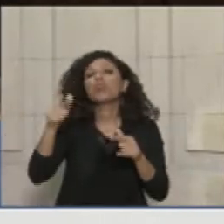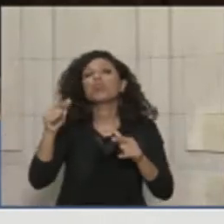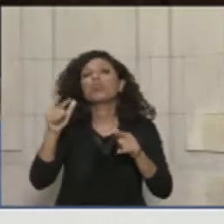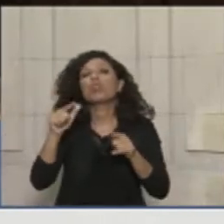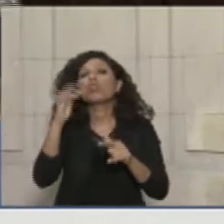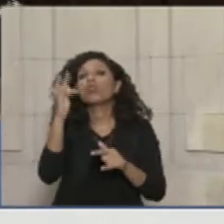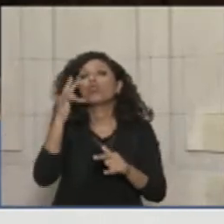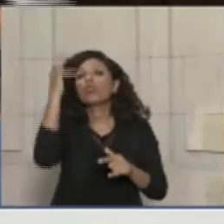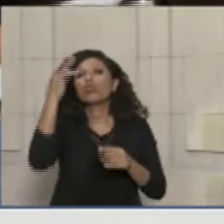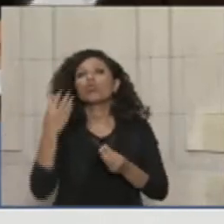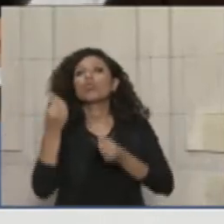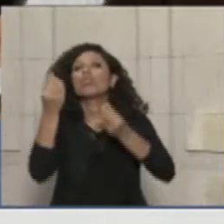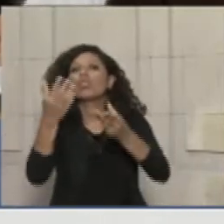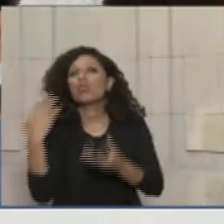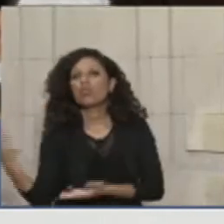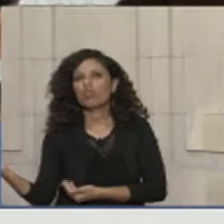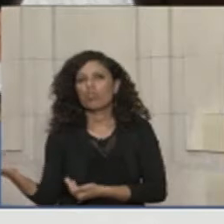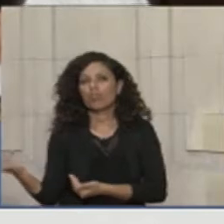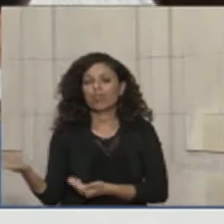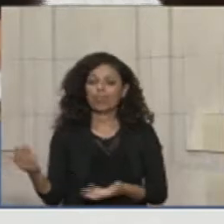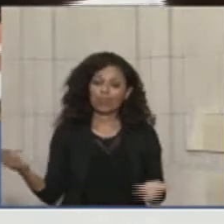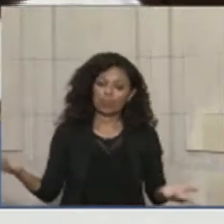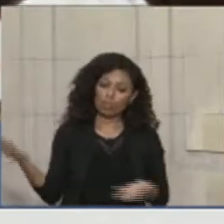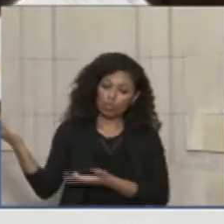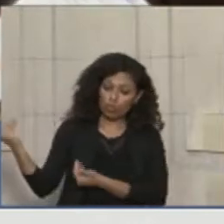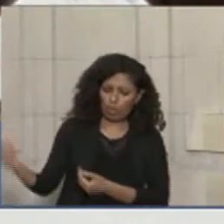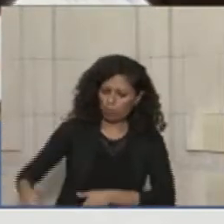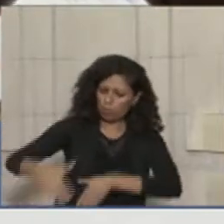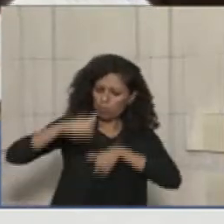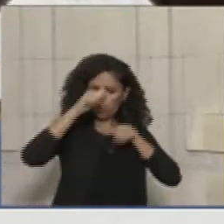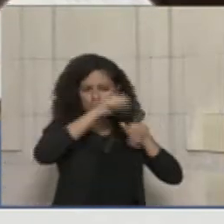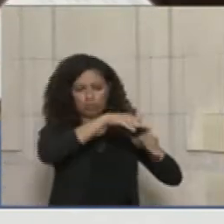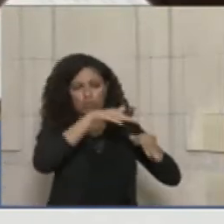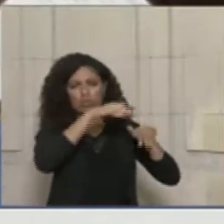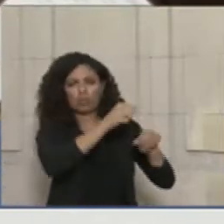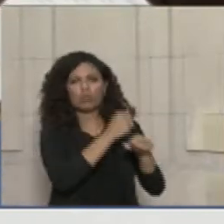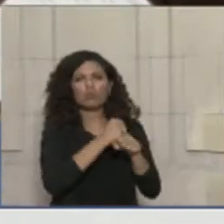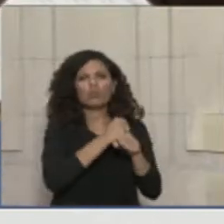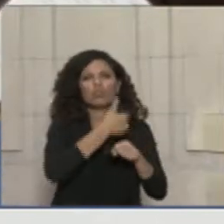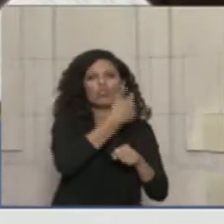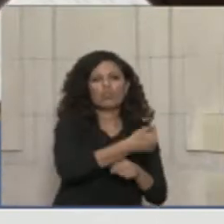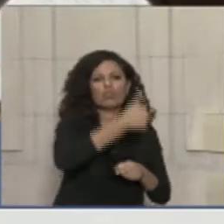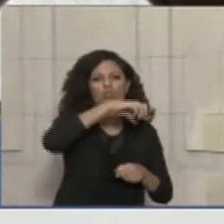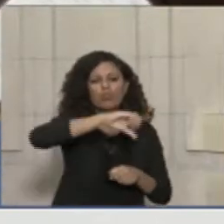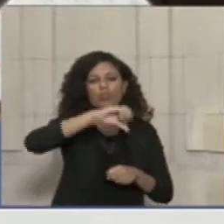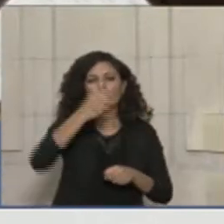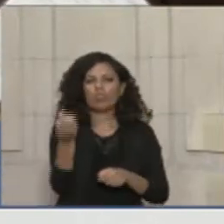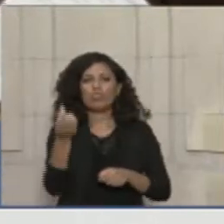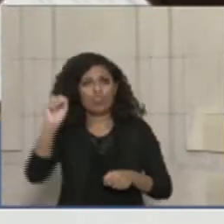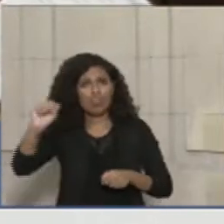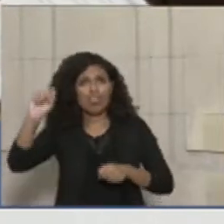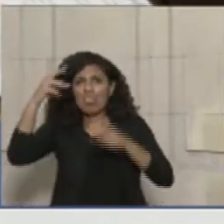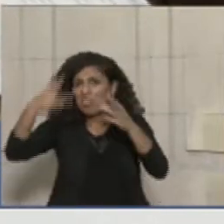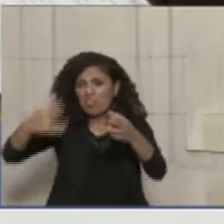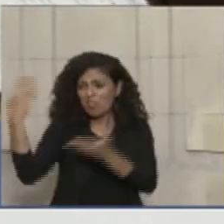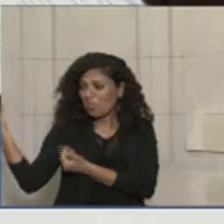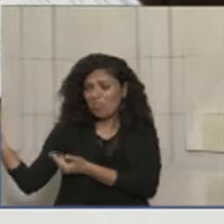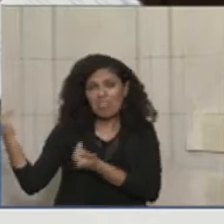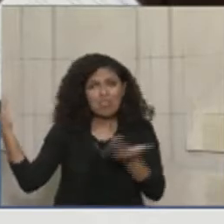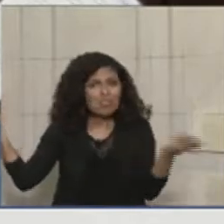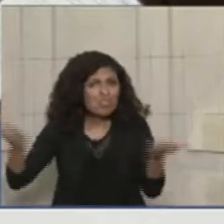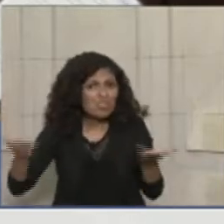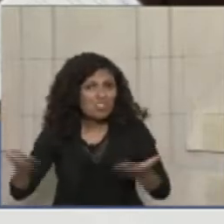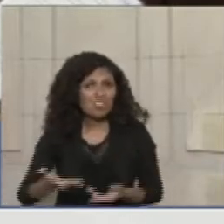juventude? Então, aqueles jovens que marcharam em 68, ainda são os mesmos jovens de hoje, que amanhã,